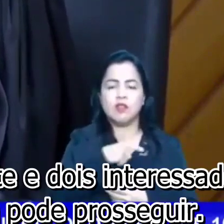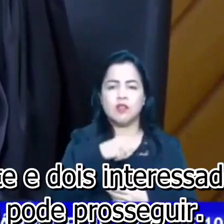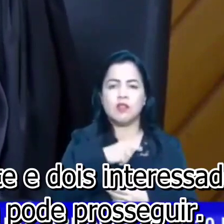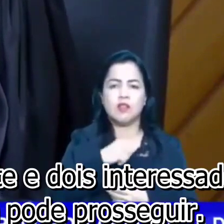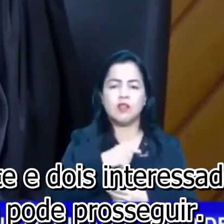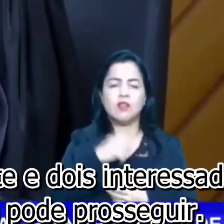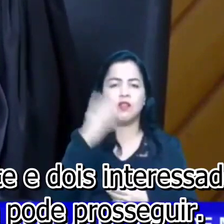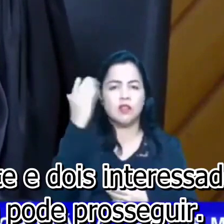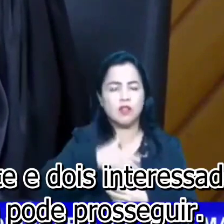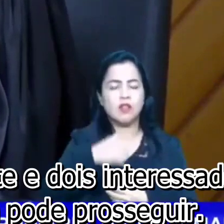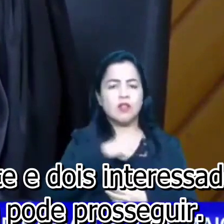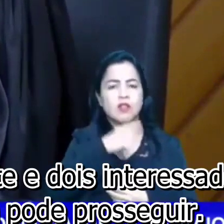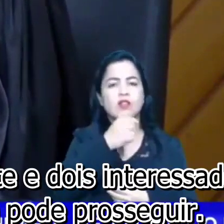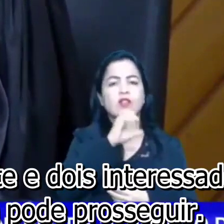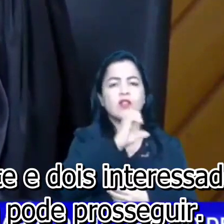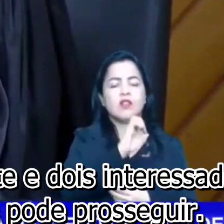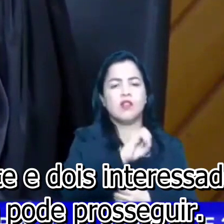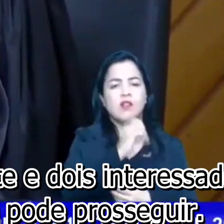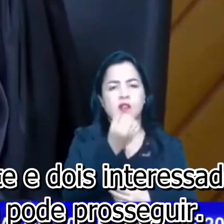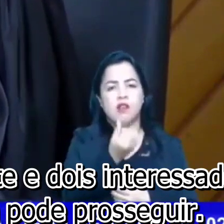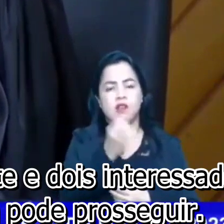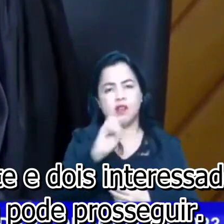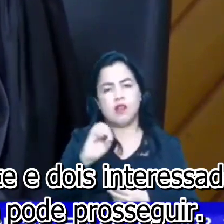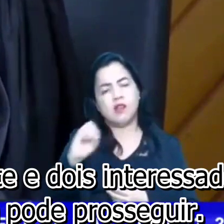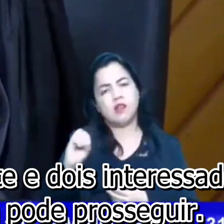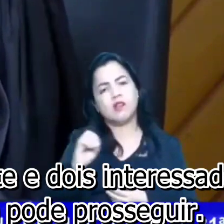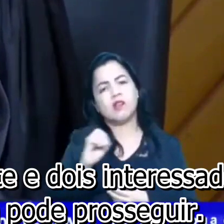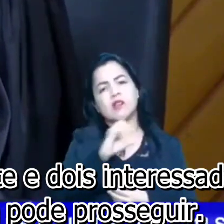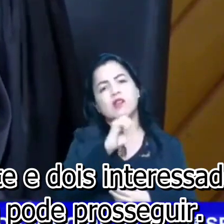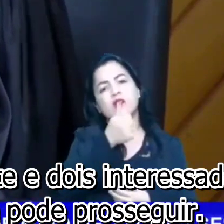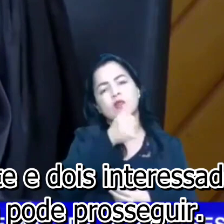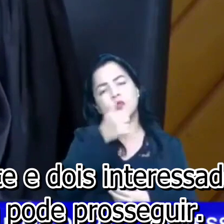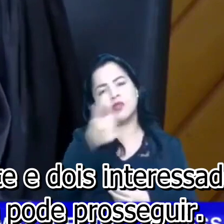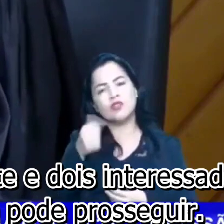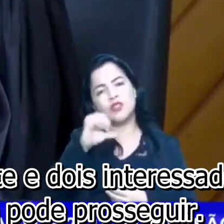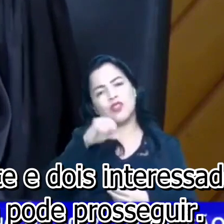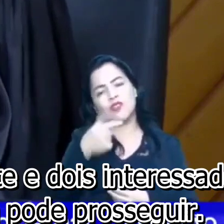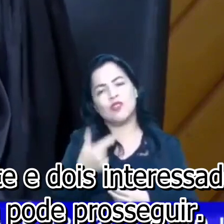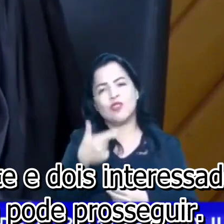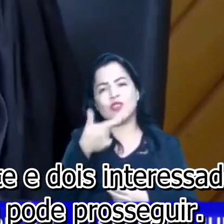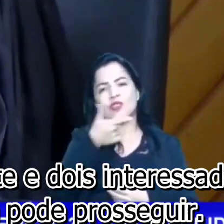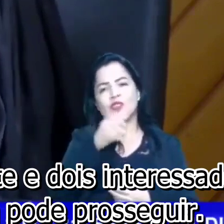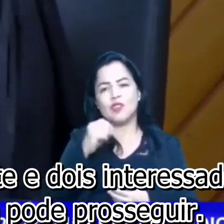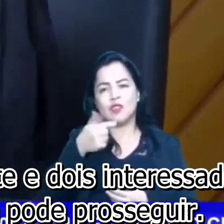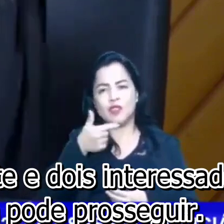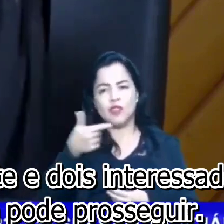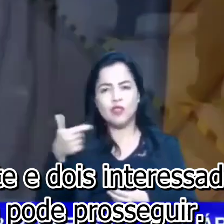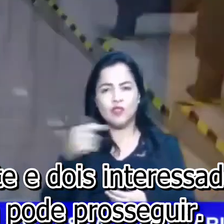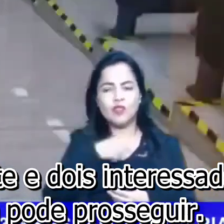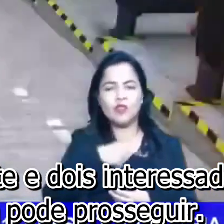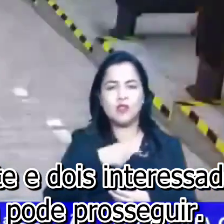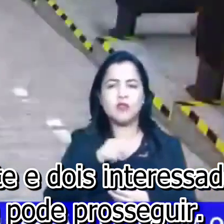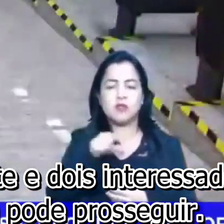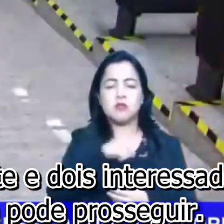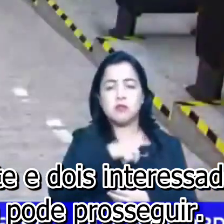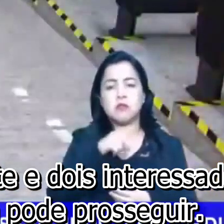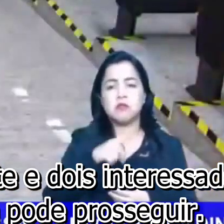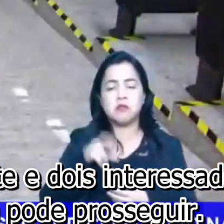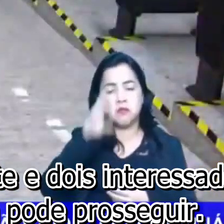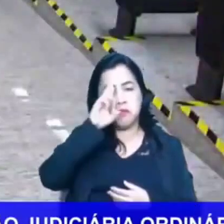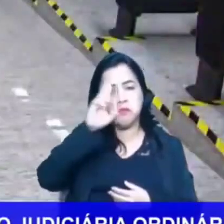contas 060-1192 de 2022, interessado Emerson Clemente Soares Lavareda. Vossa Excelência pode